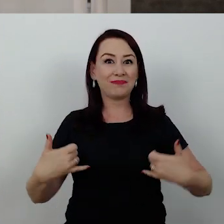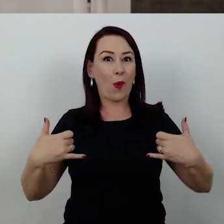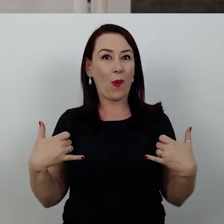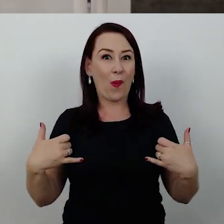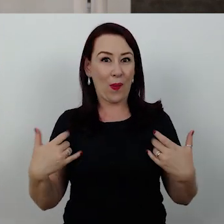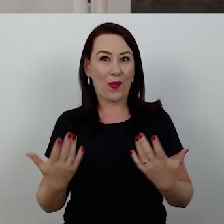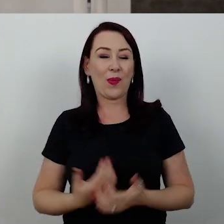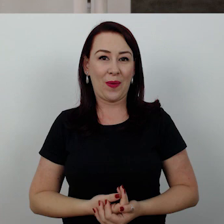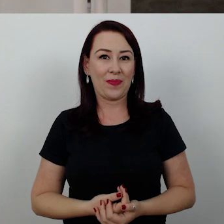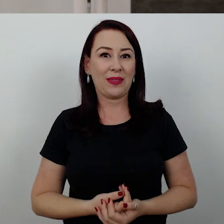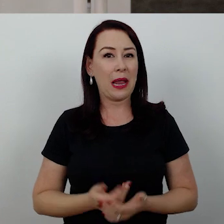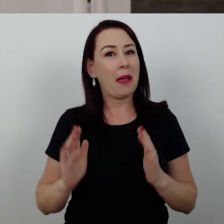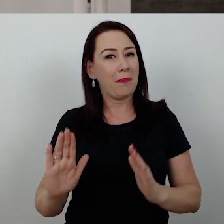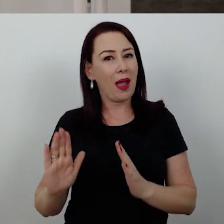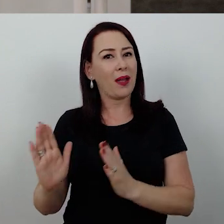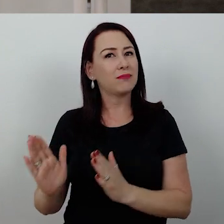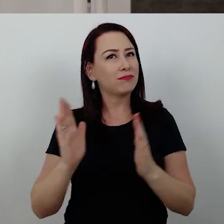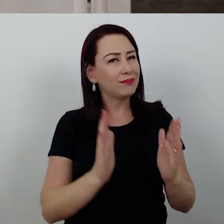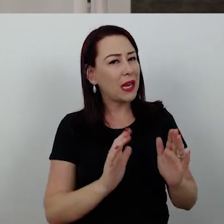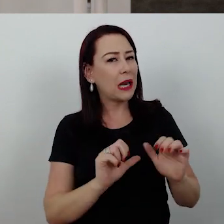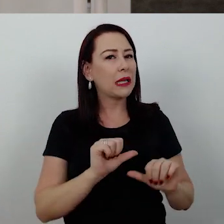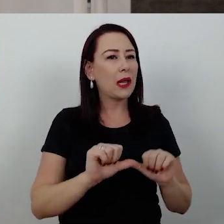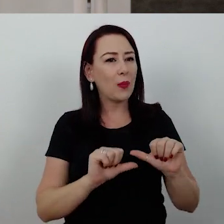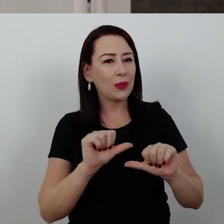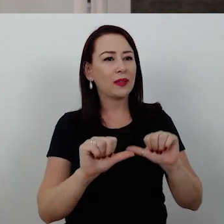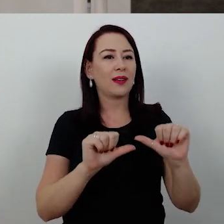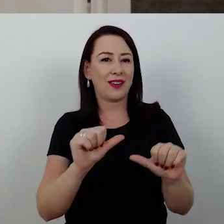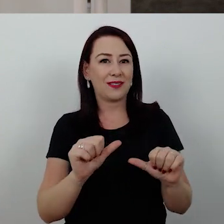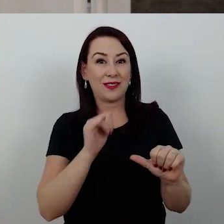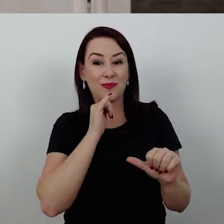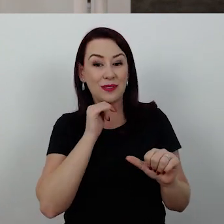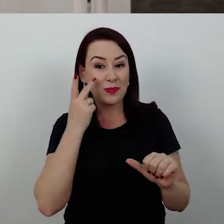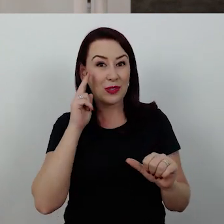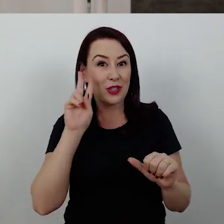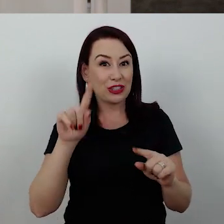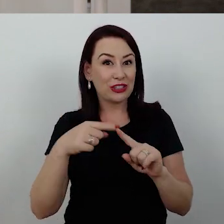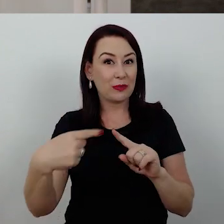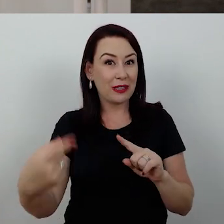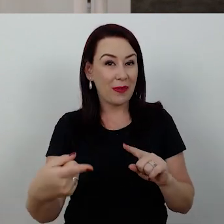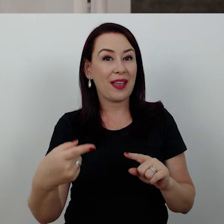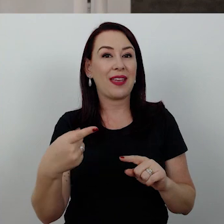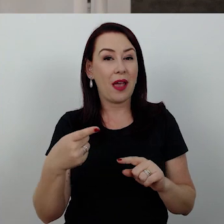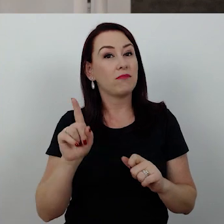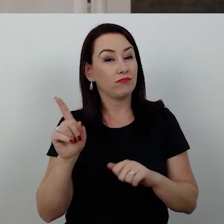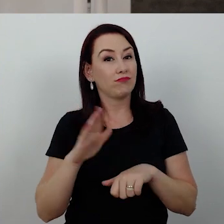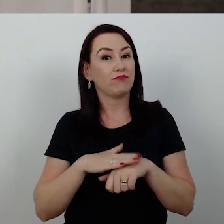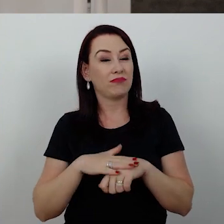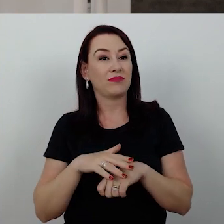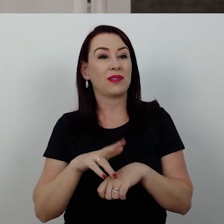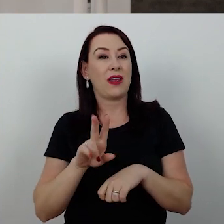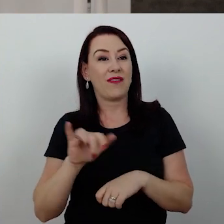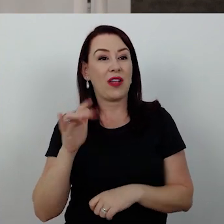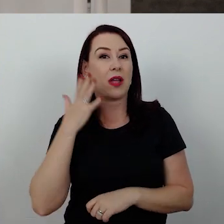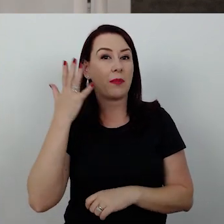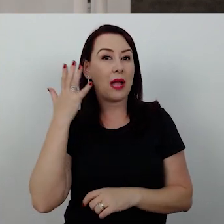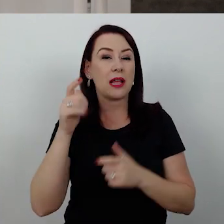nessa produção. Mas eu vejo que isso tem mudado. Então, por exemplo, depois de amanhã, eu até vou, né, fazer